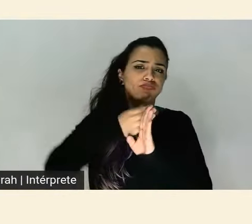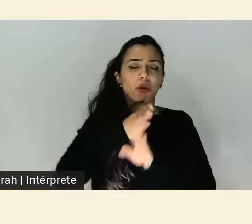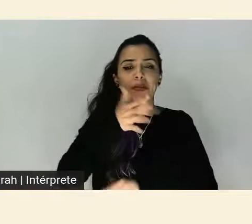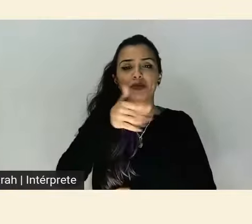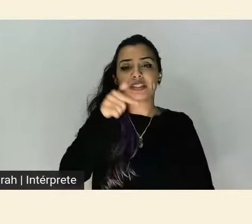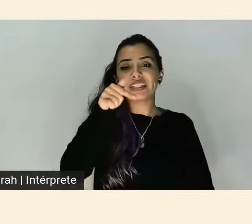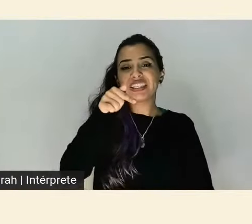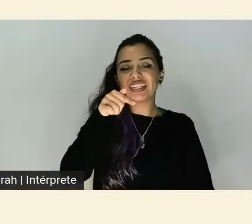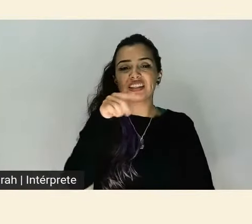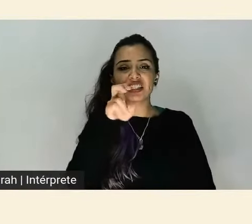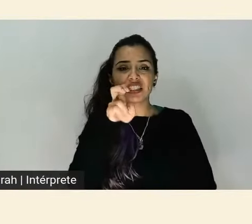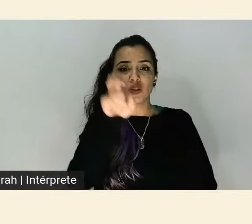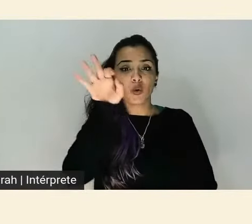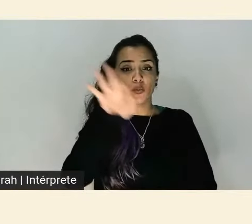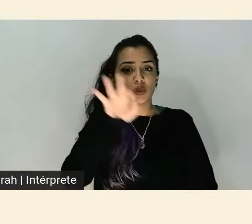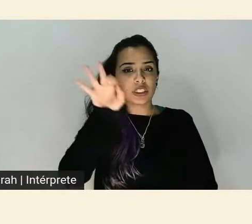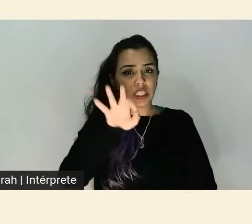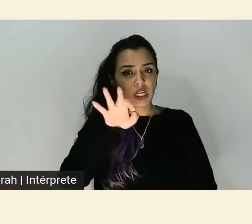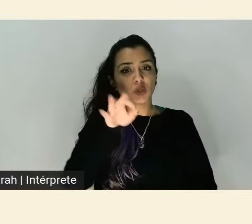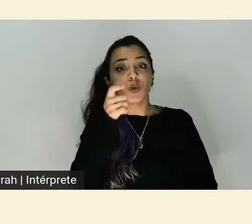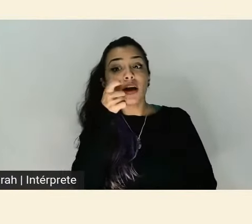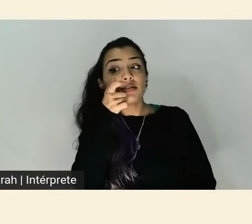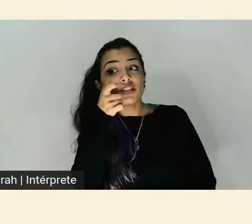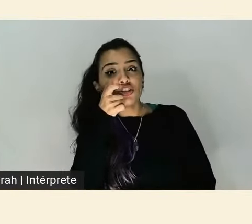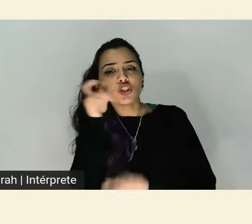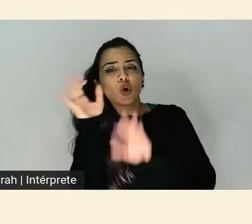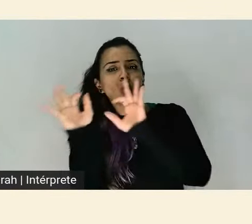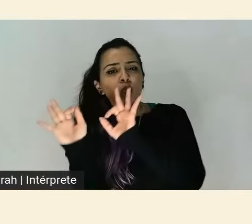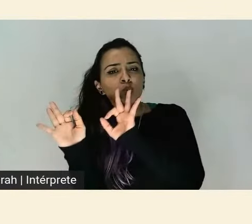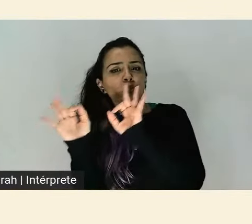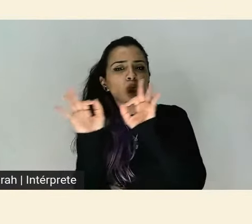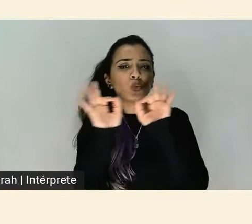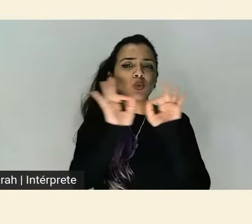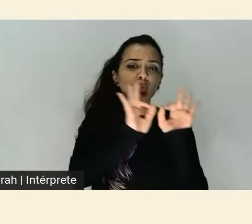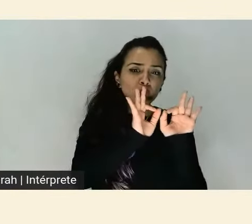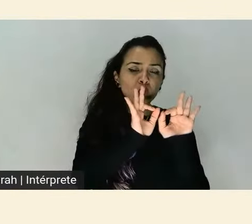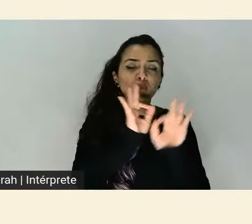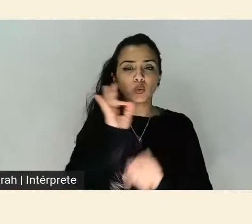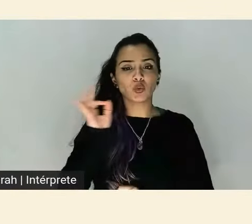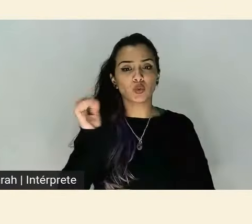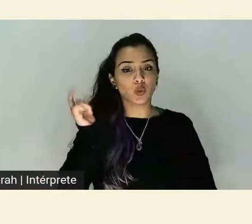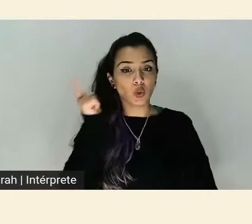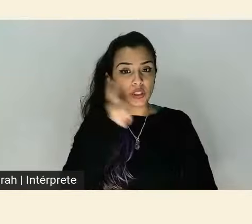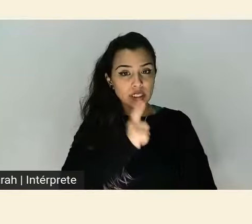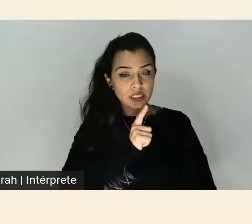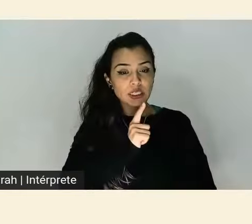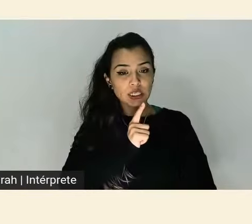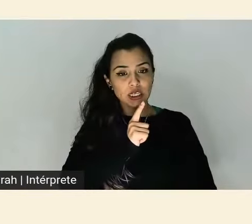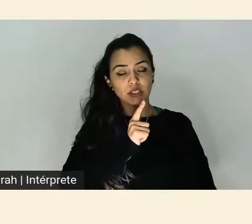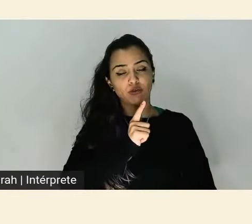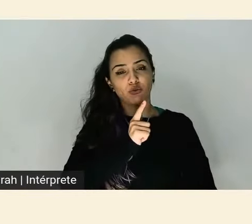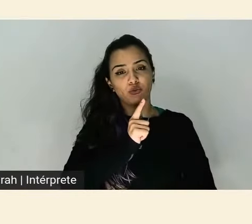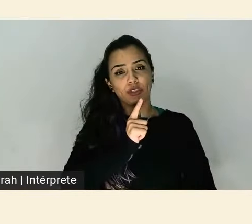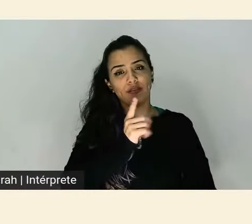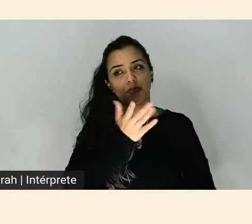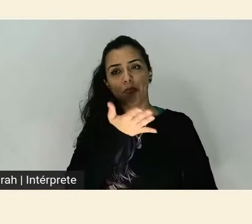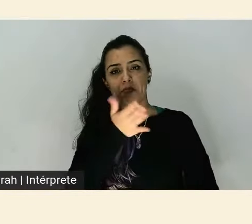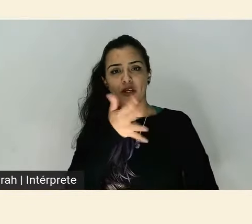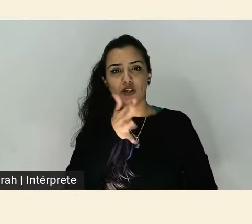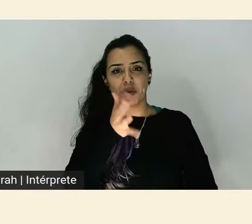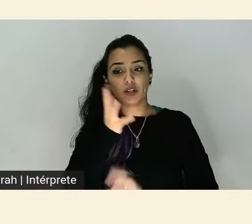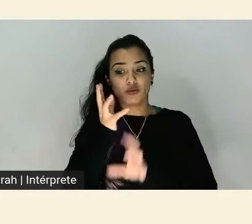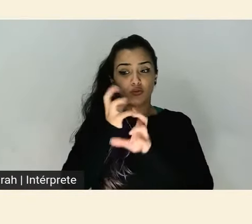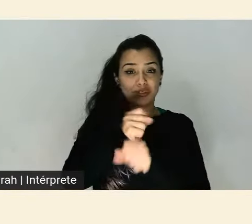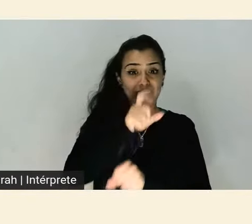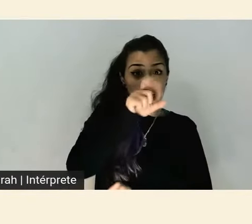75% de participação, né? 70% ou menos tenha participado de 7 dos 10 encontros do ciclo.